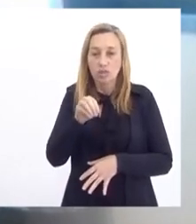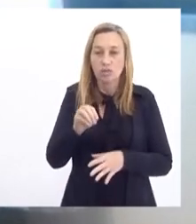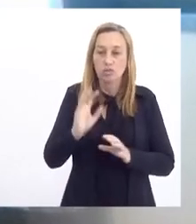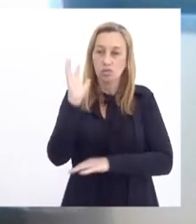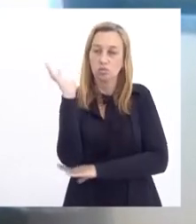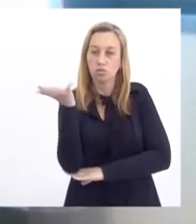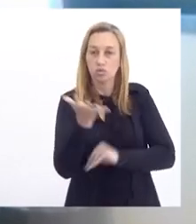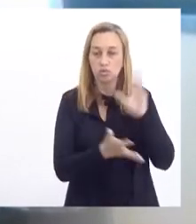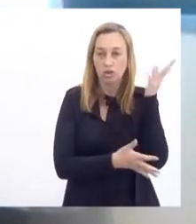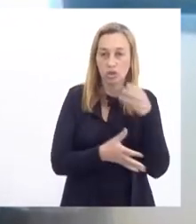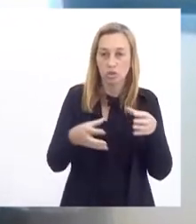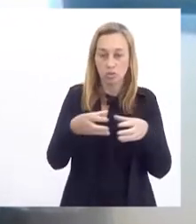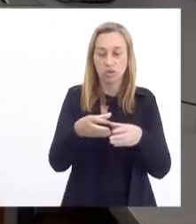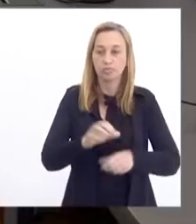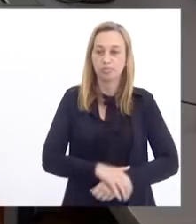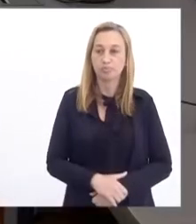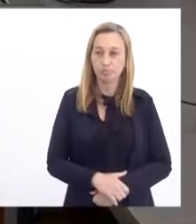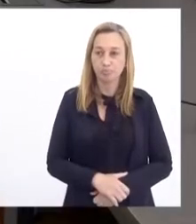Ambiente?